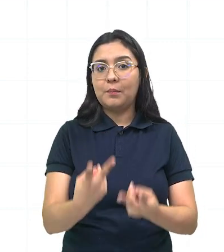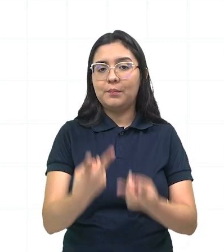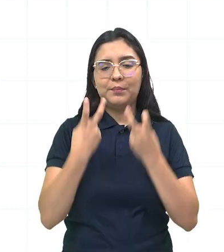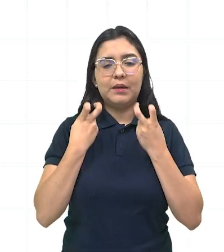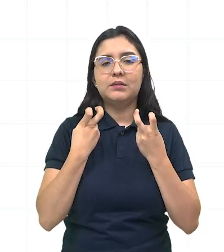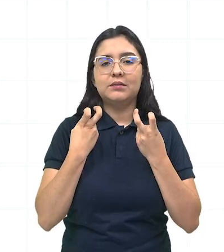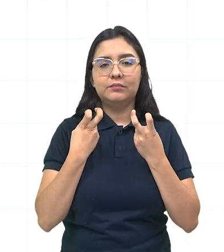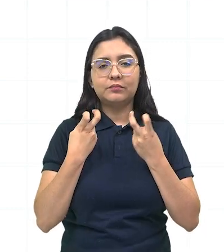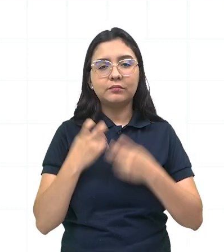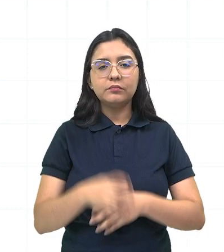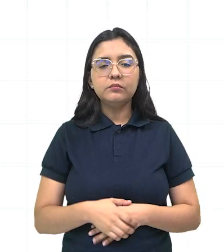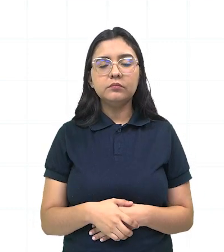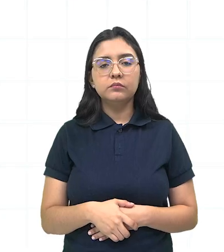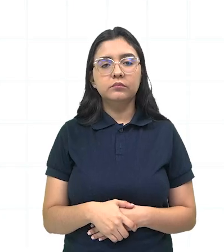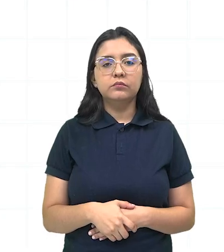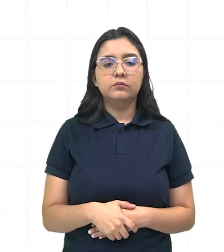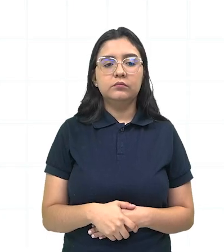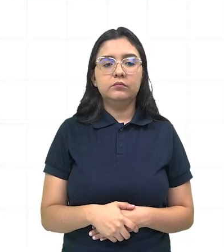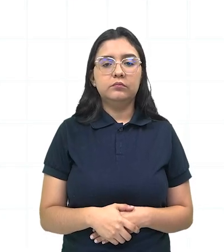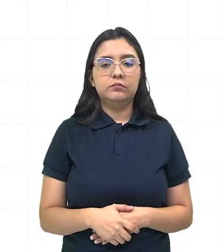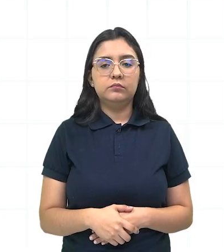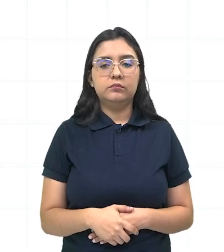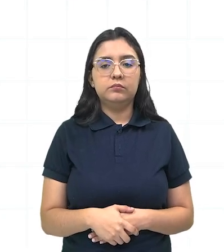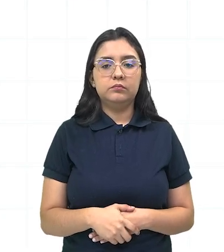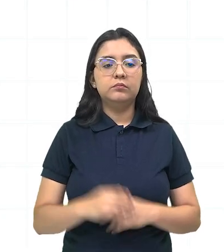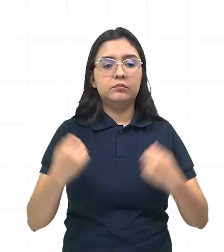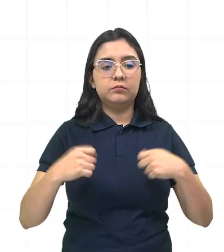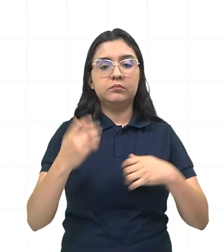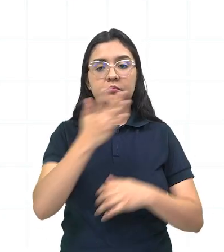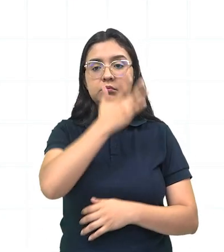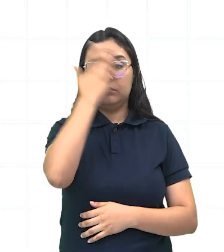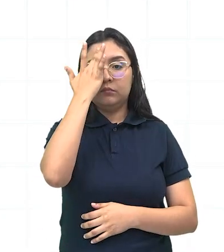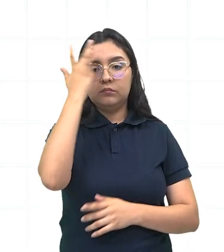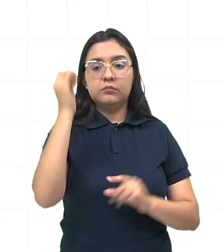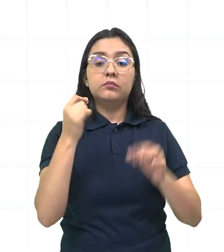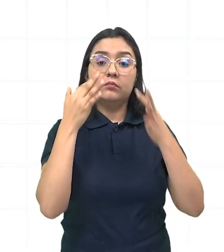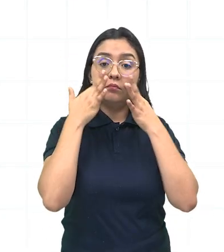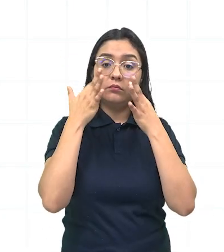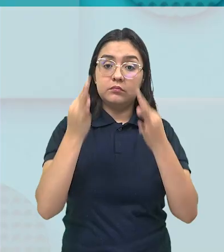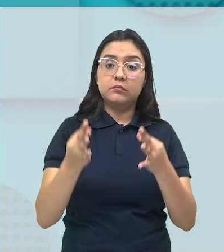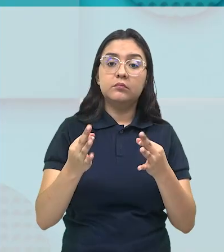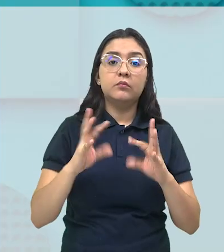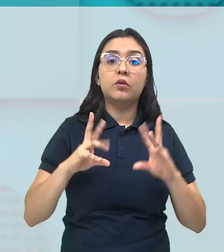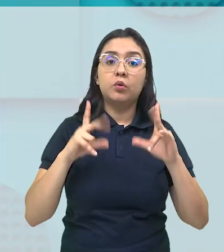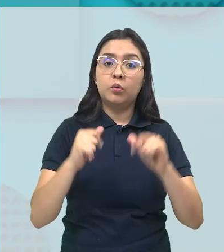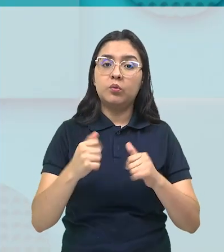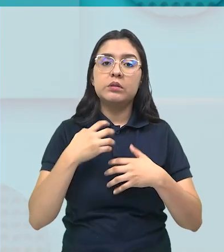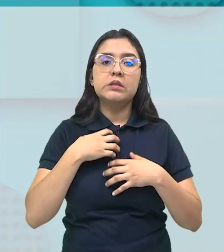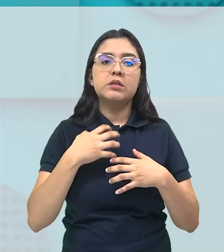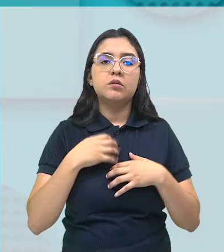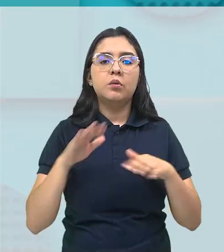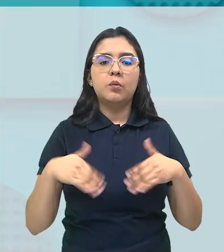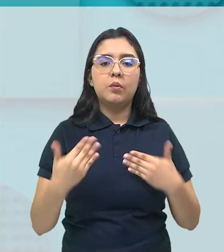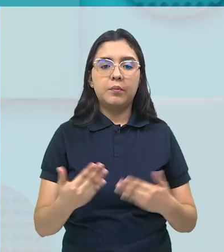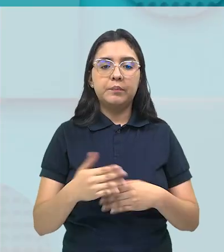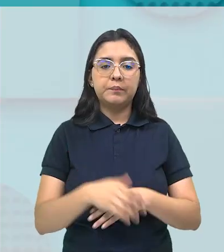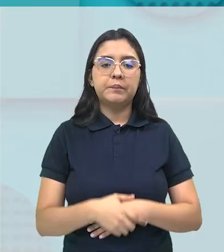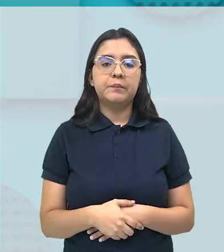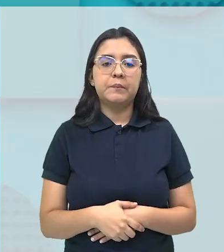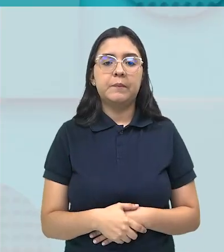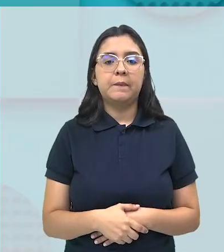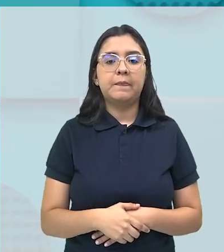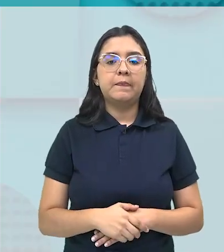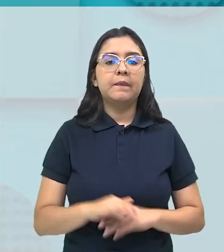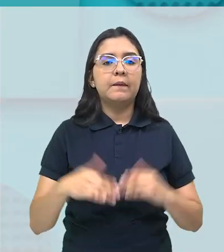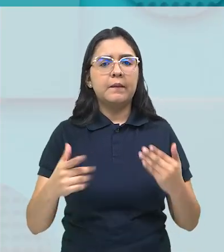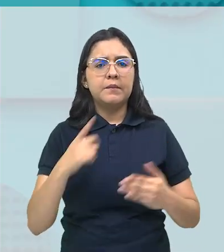de primeira, né? É necessário que a pessoa esteja atenta a todos os sinais. Quais são esses sinais? A